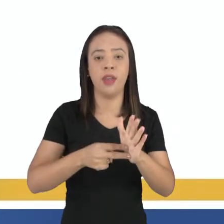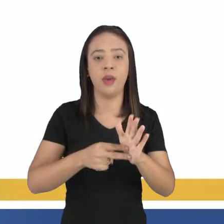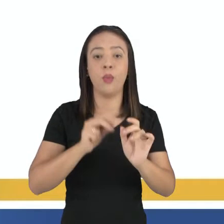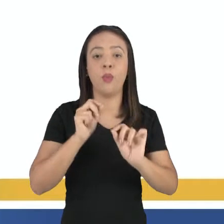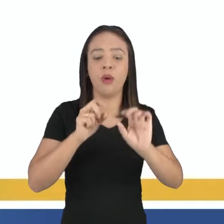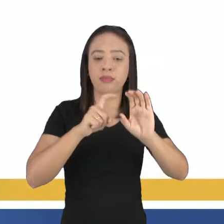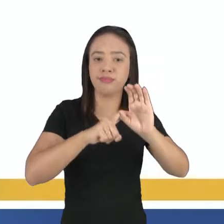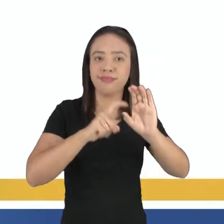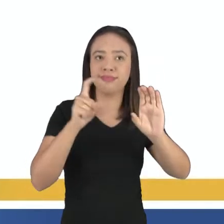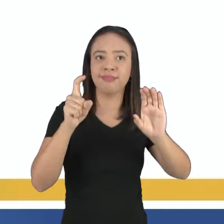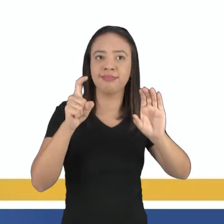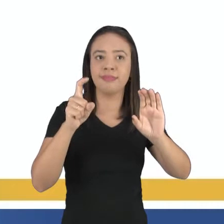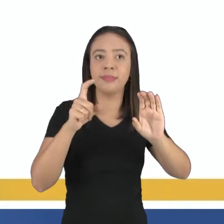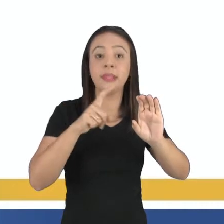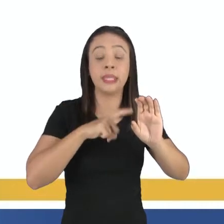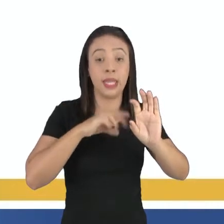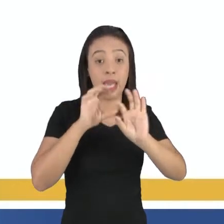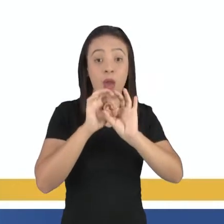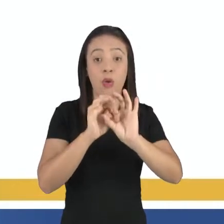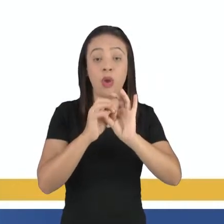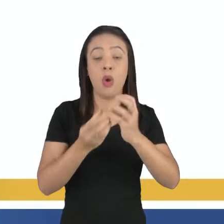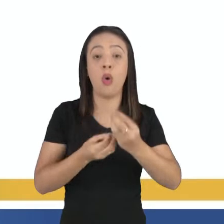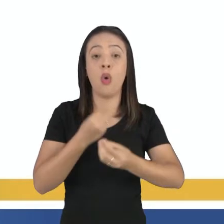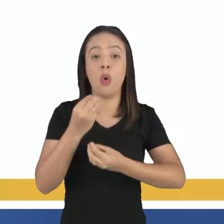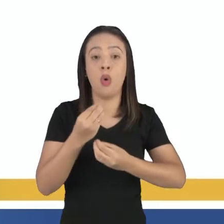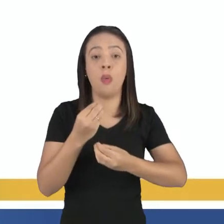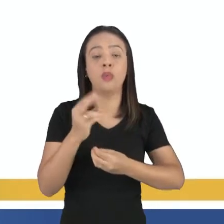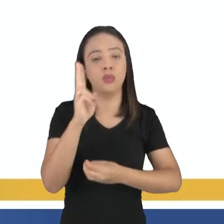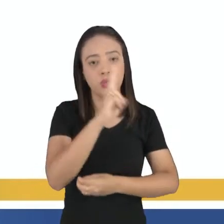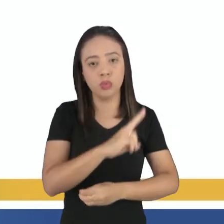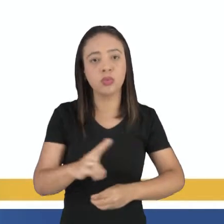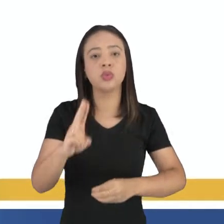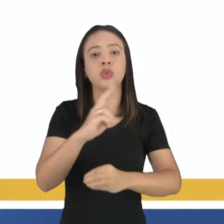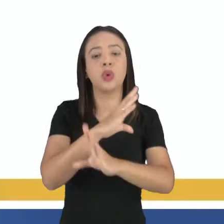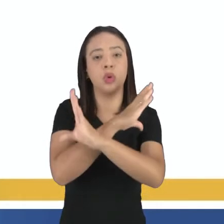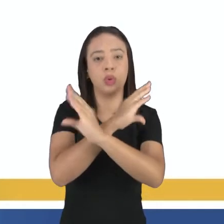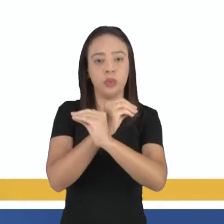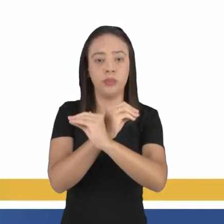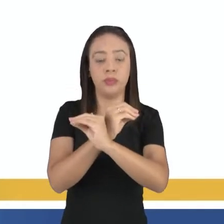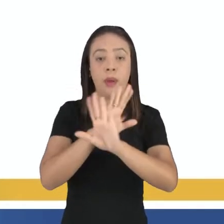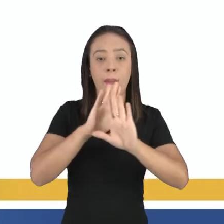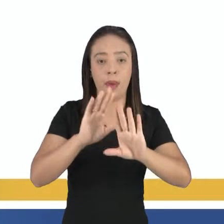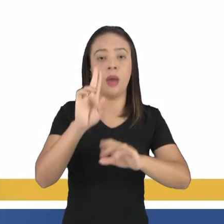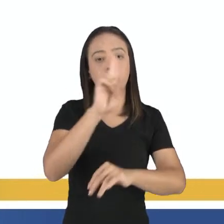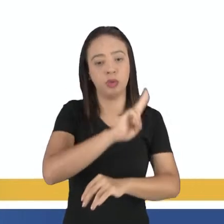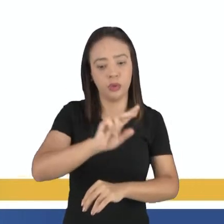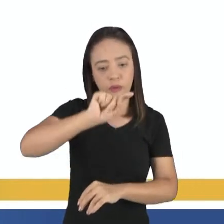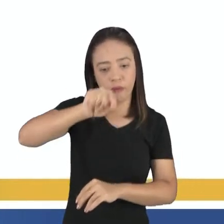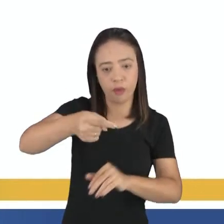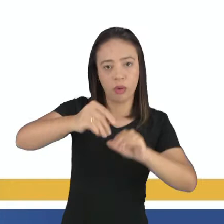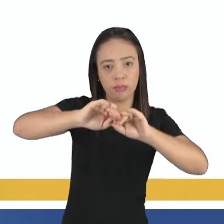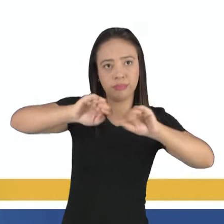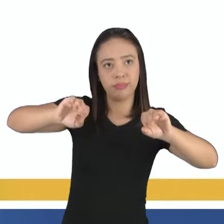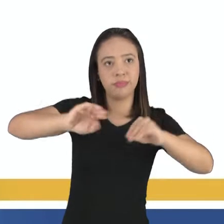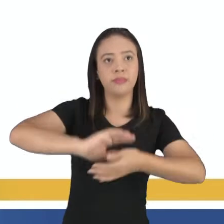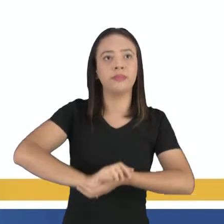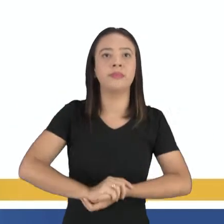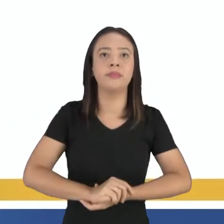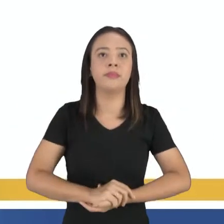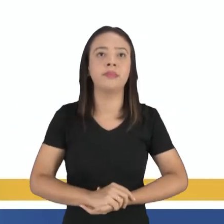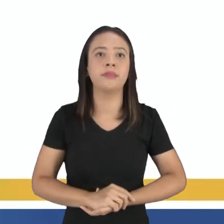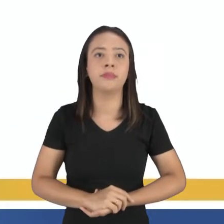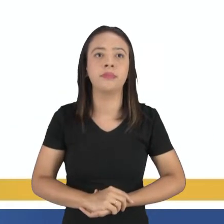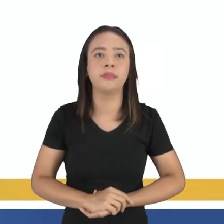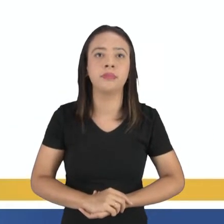independentes. São ligadas por conectivos ou justapostas, ou seja, separadas por vírgula, como eu já havia falado na aula anterior.